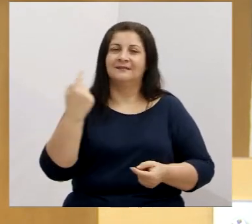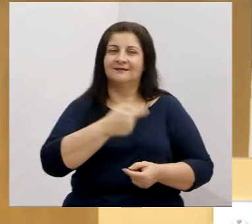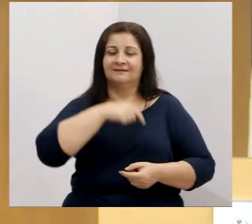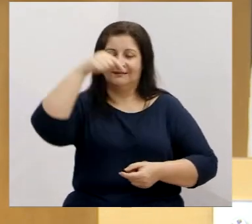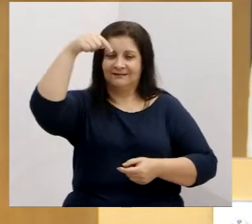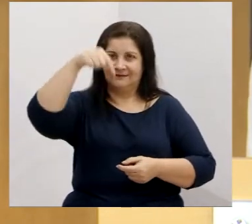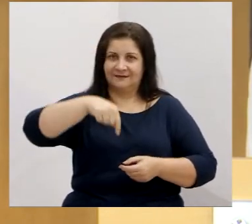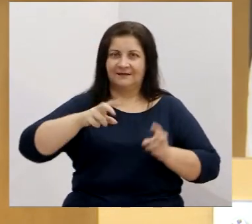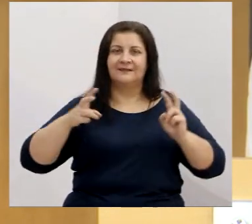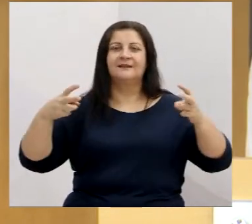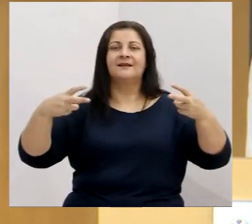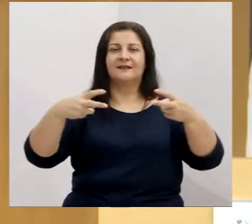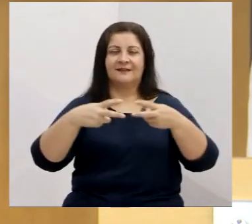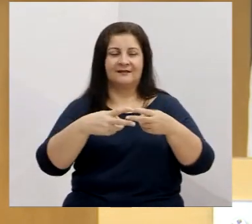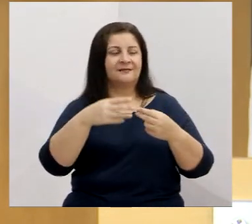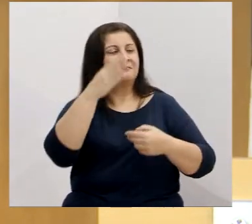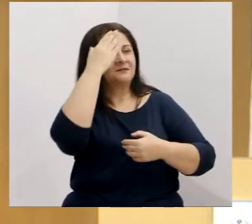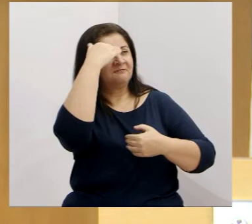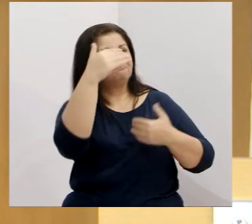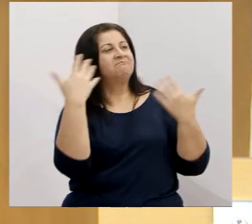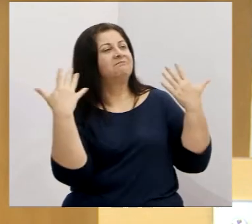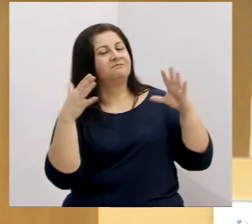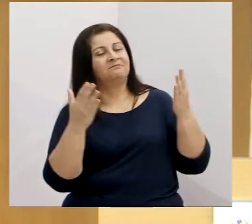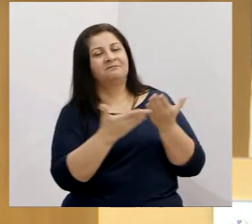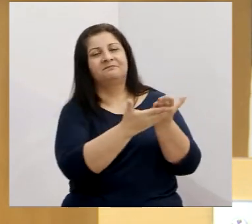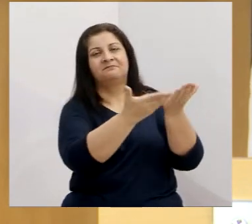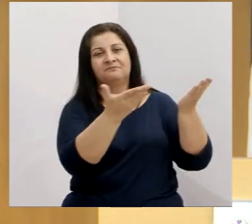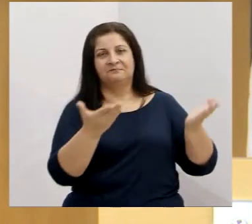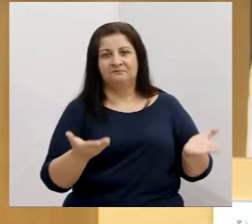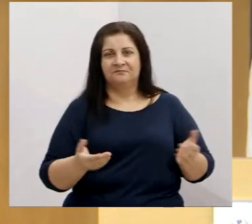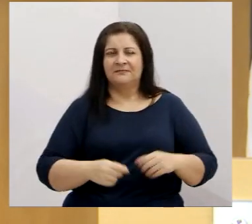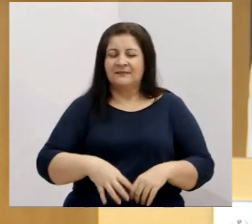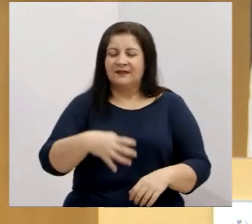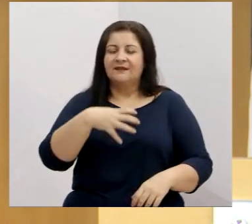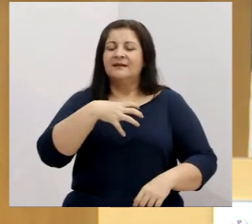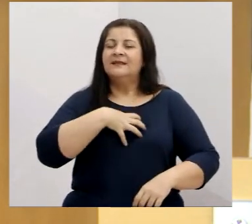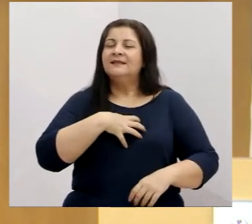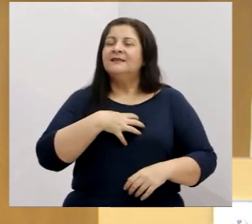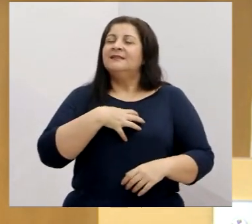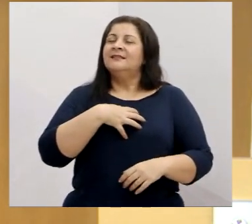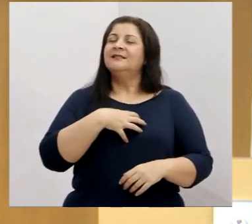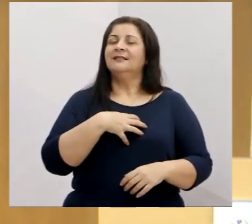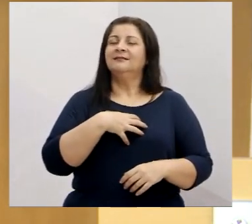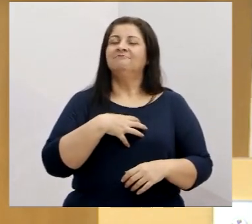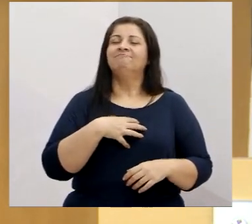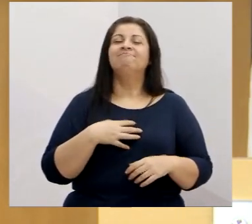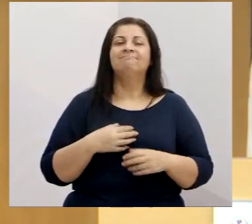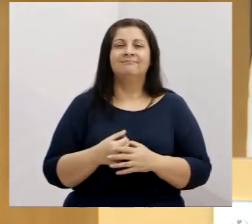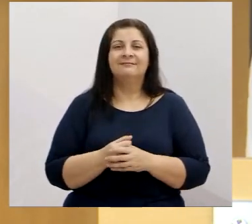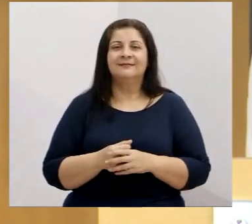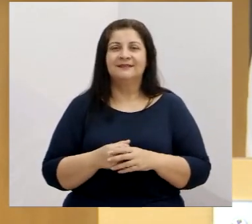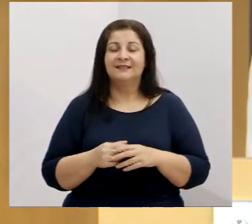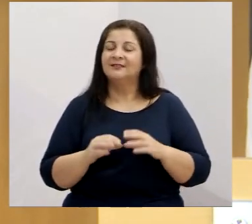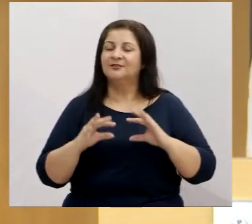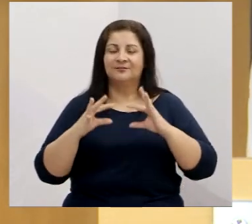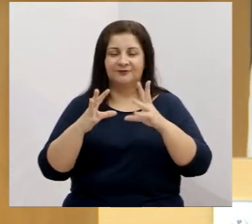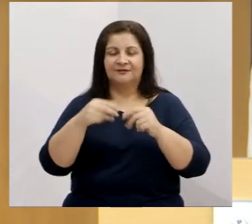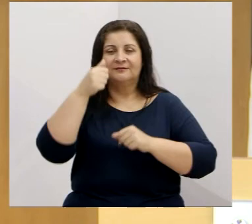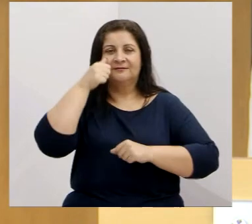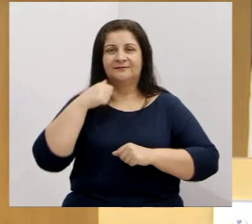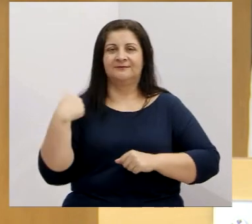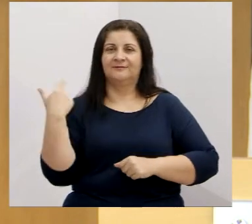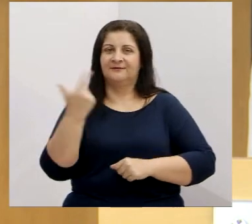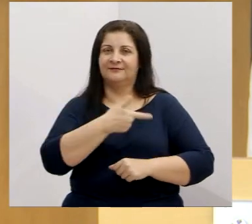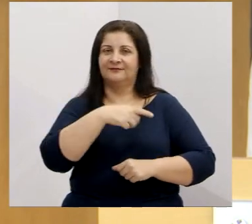hoje da Câmara Municipal Estamos fazendo essa homenagem para vocês que vocês sintam homenageada não só vocês estão todas as mulheres da